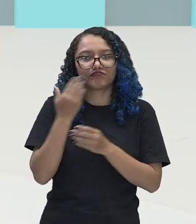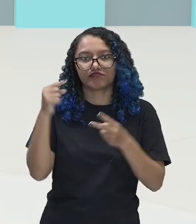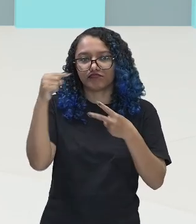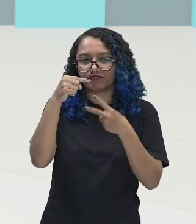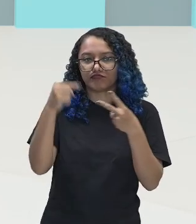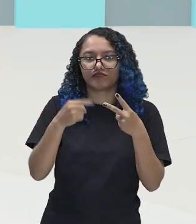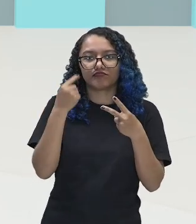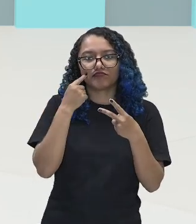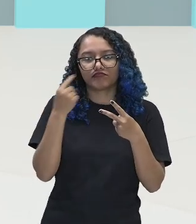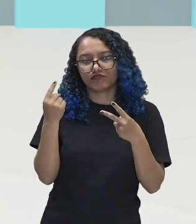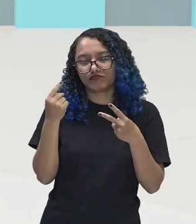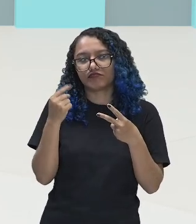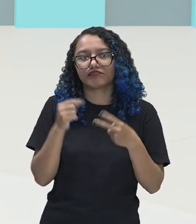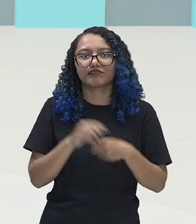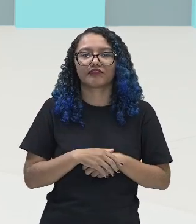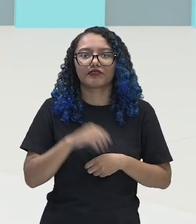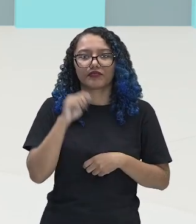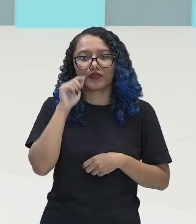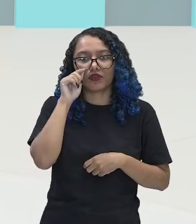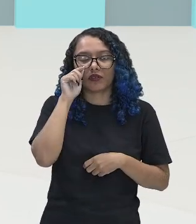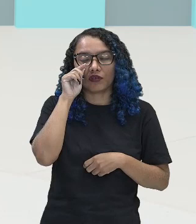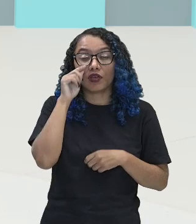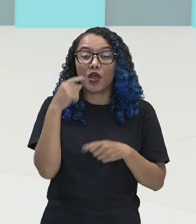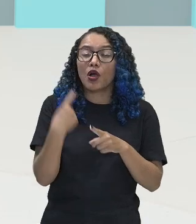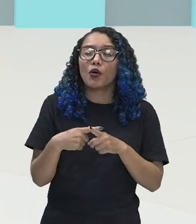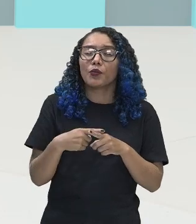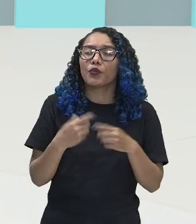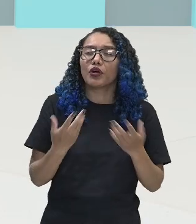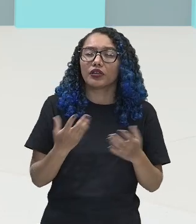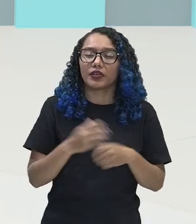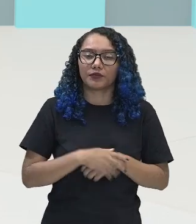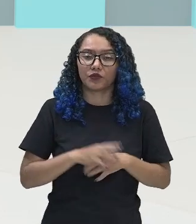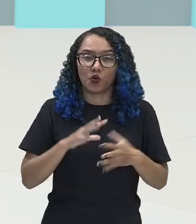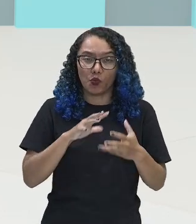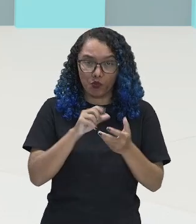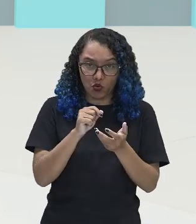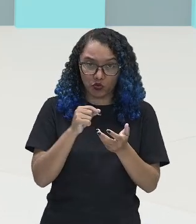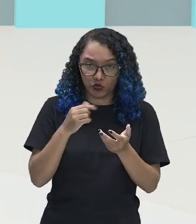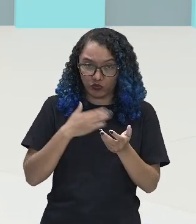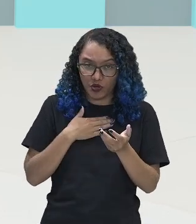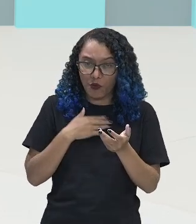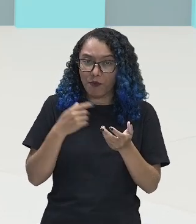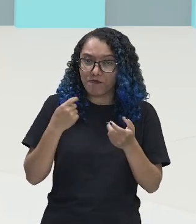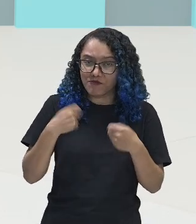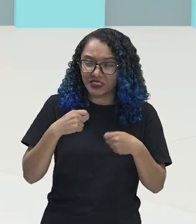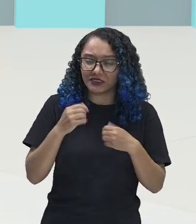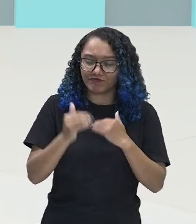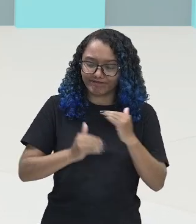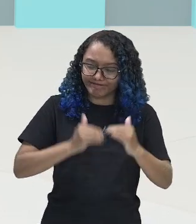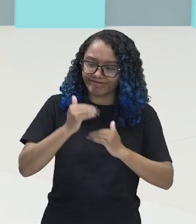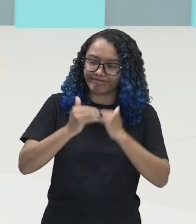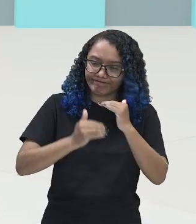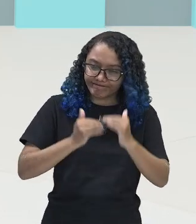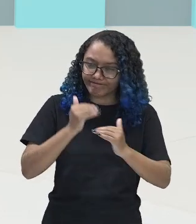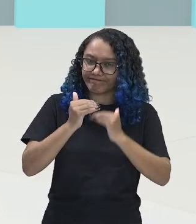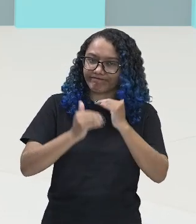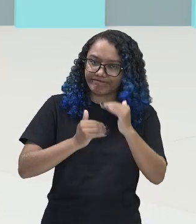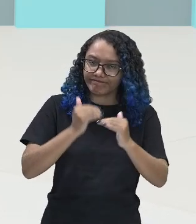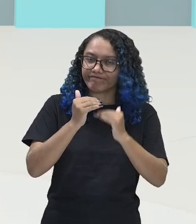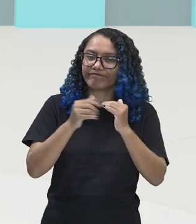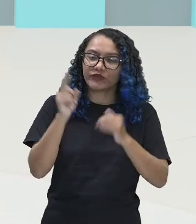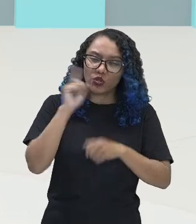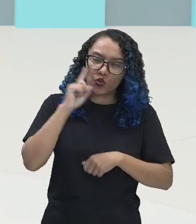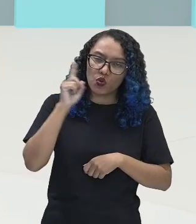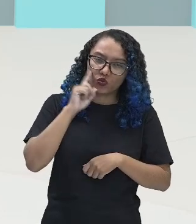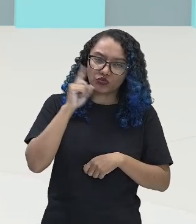também fala, ó, porque é certo que o mundo precisa ser criado todos os dias. E se a gente pensar na luta que os indígenas